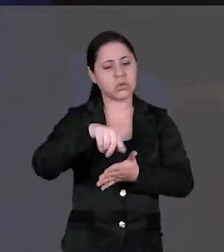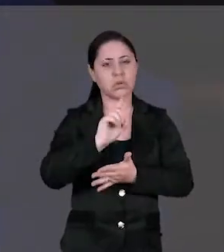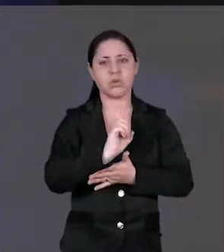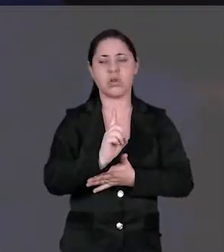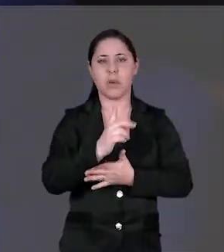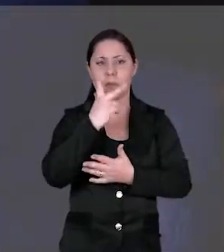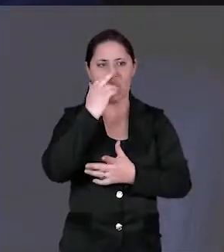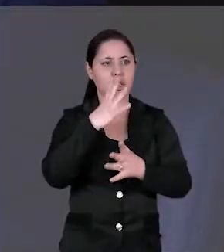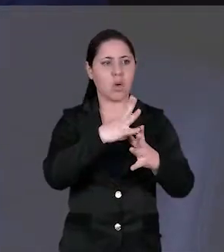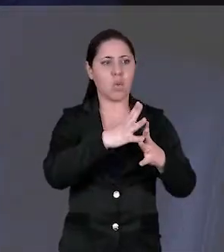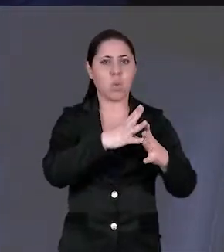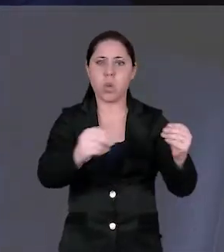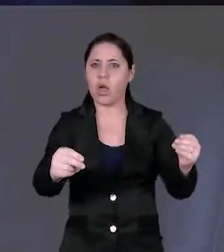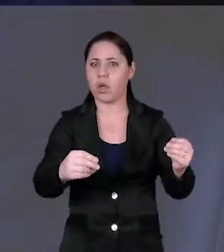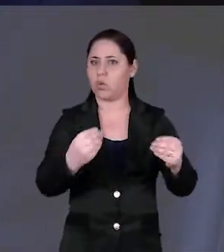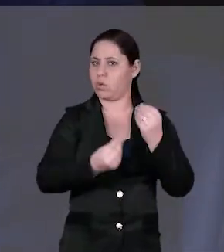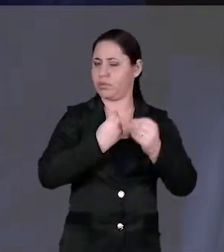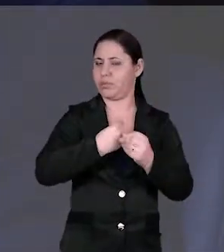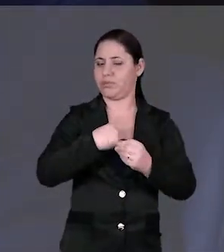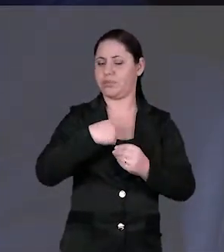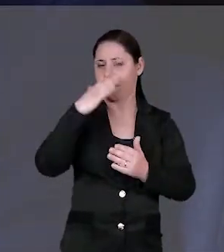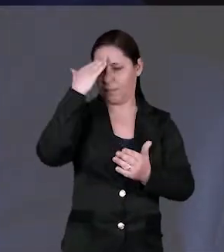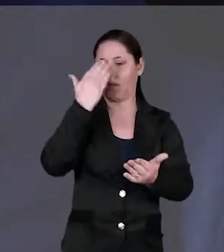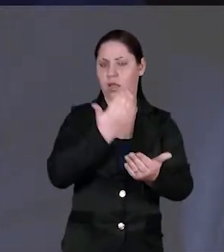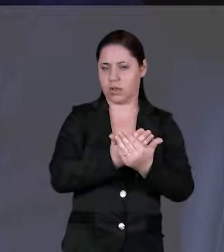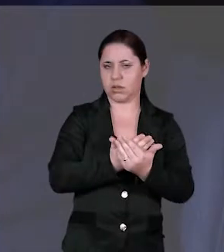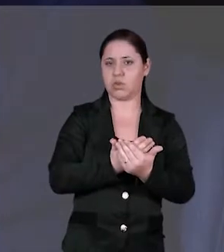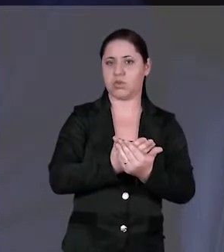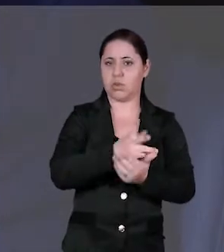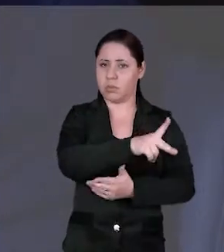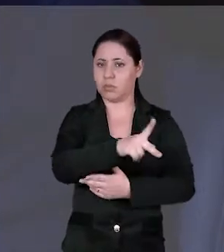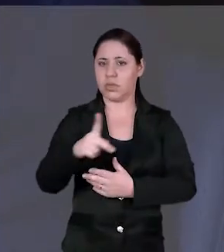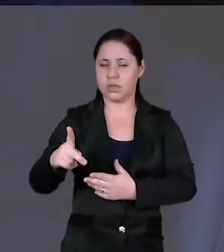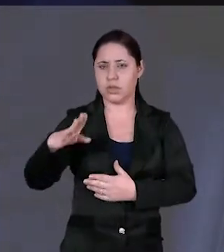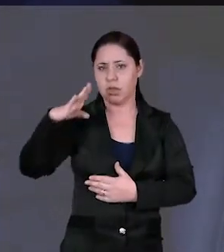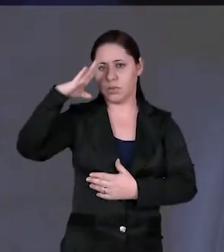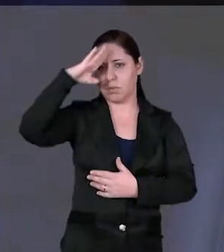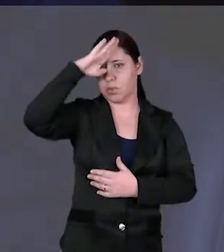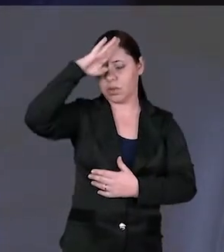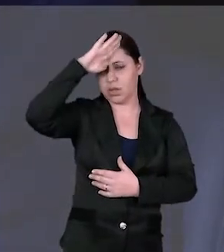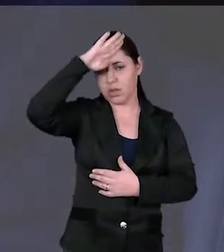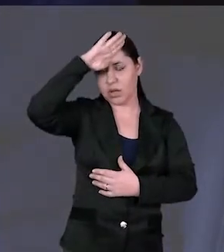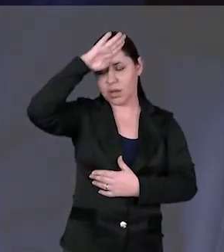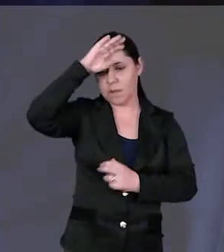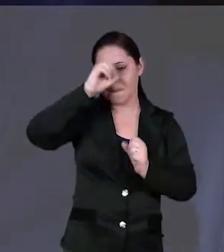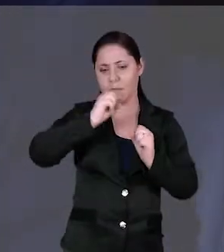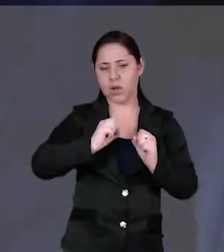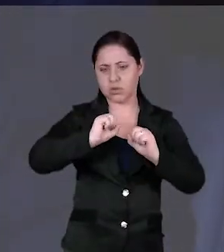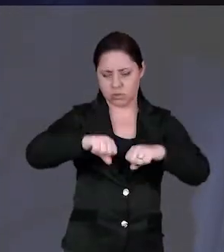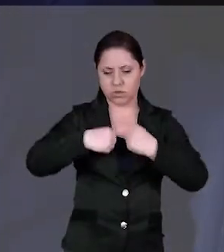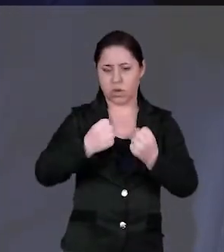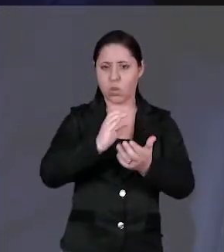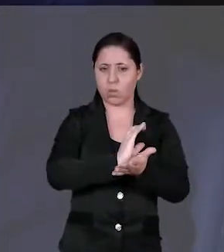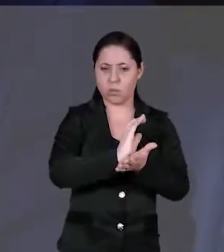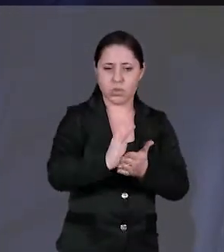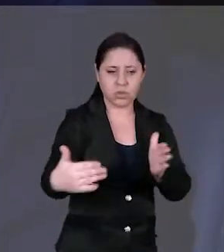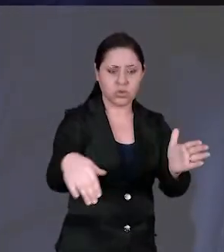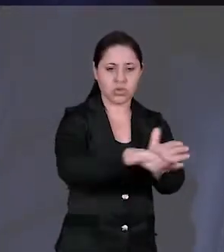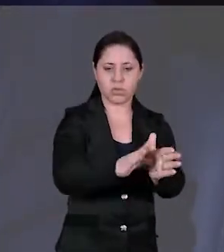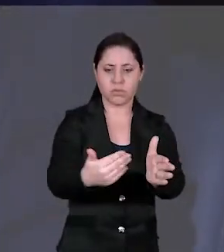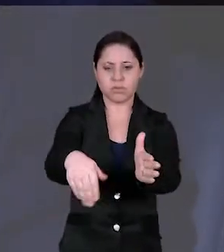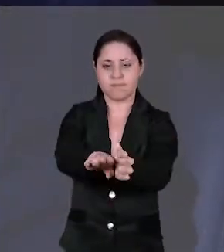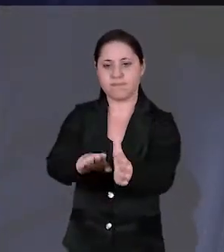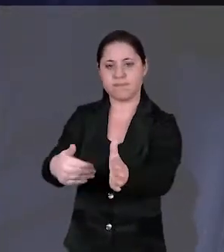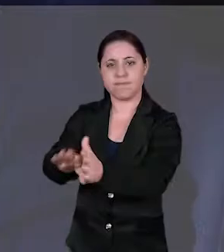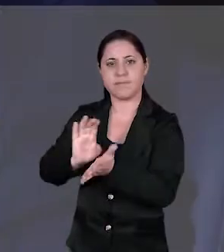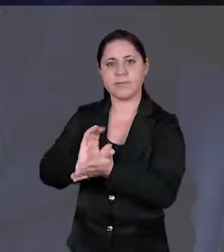Sul. Na ponta onde tem o atendimento, ele não chega, ou seja, ele se evapora no meio do caminho. Então nós acreditamos que hoje o